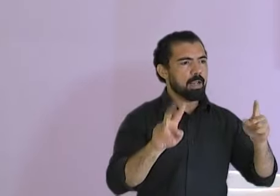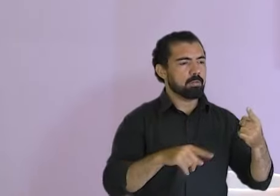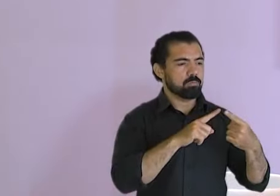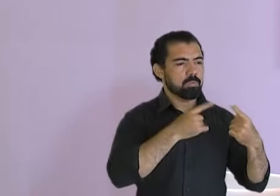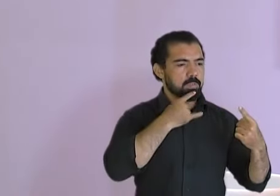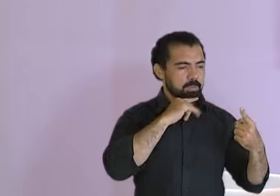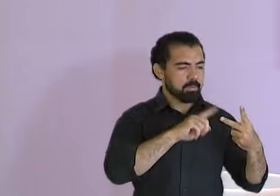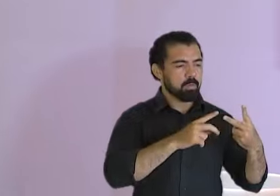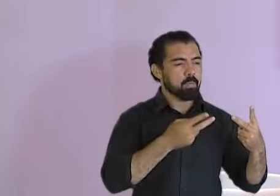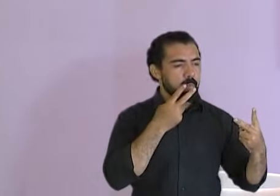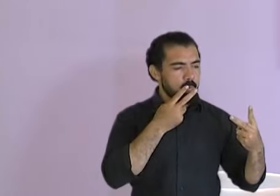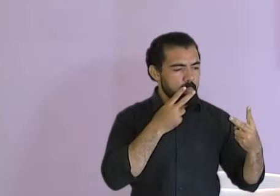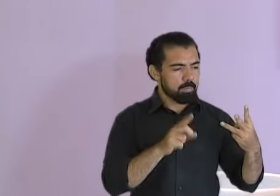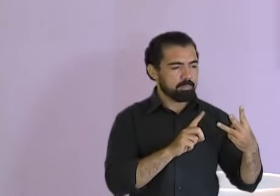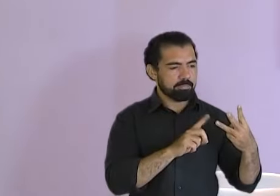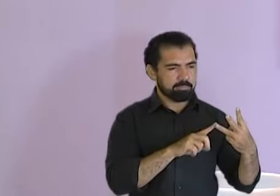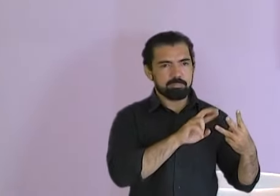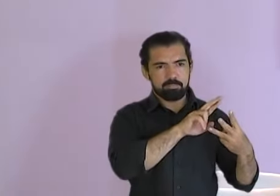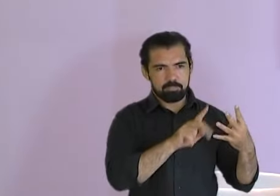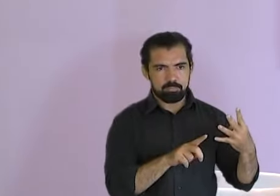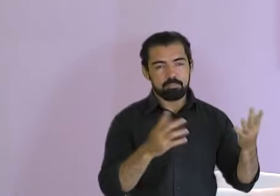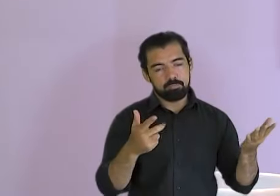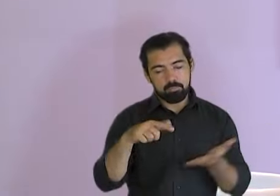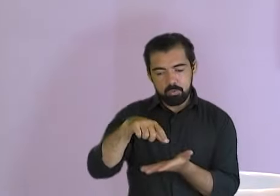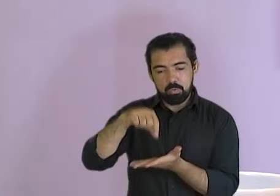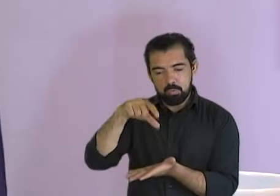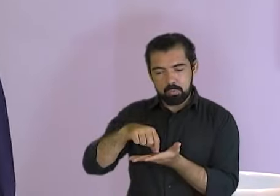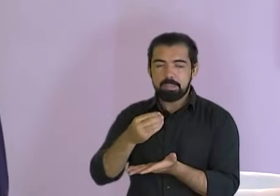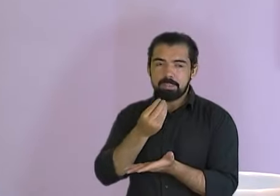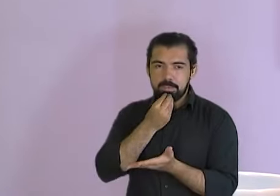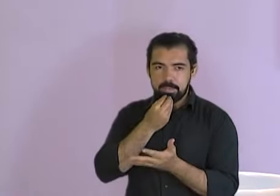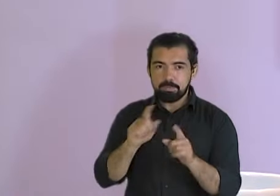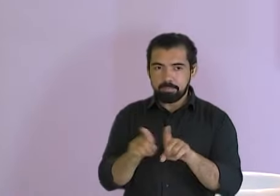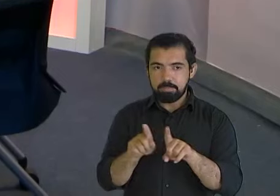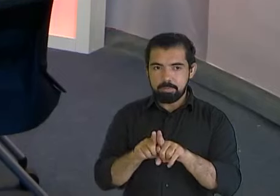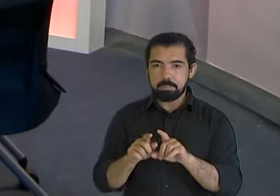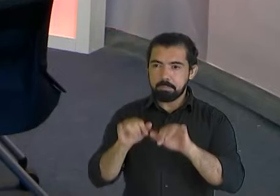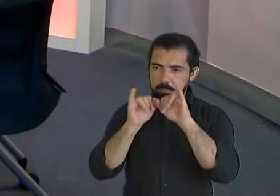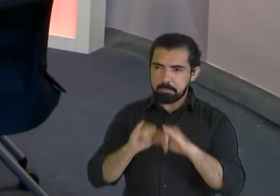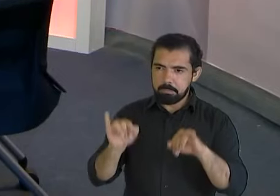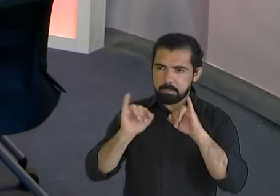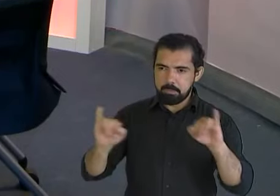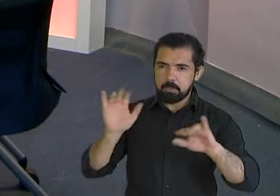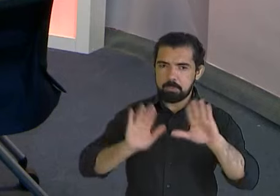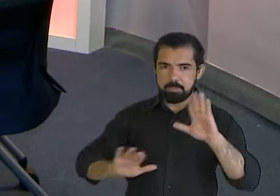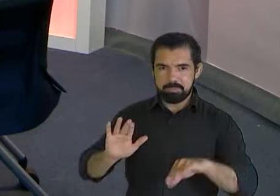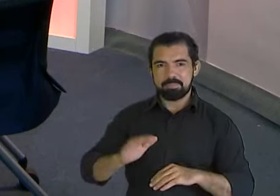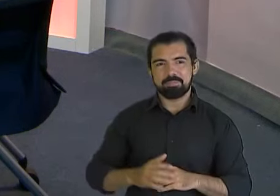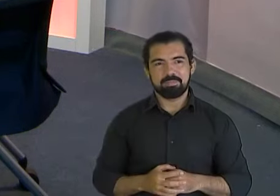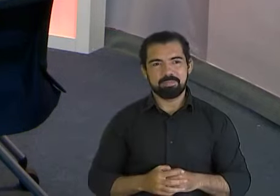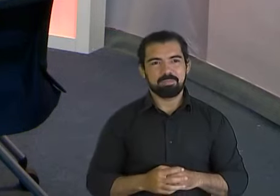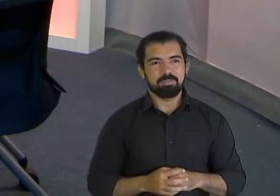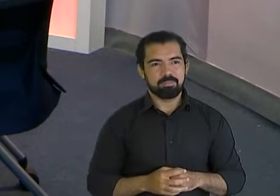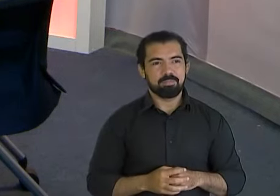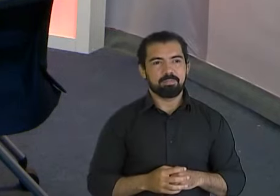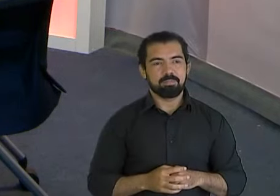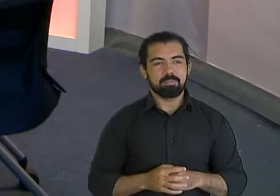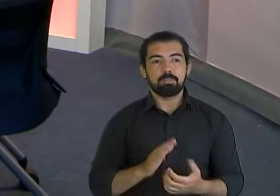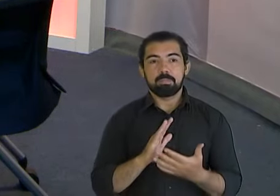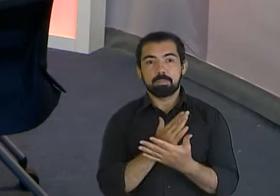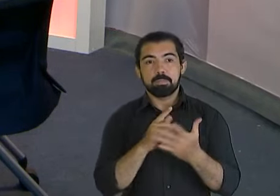do cigarro, por que não dos jogos também, né? A gente falar sobre isso. O vício da vez, talvez. Né? Tem umas pesquisas